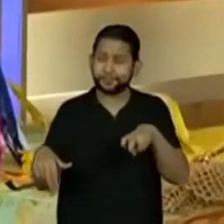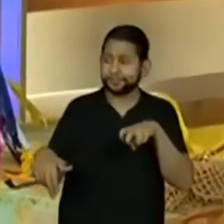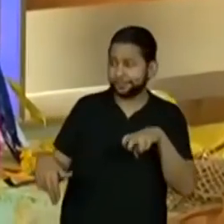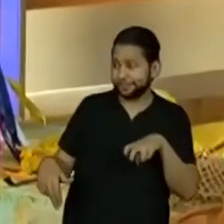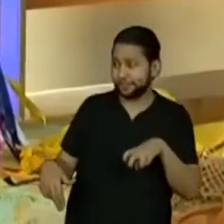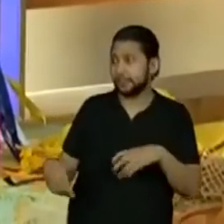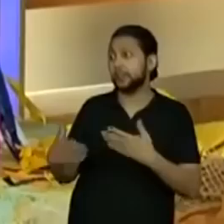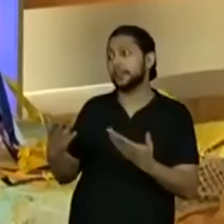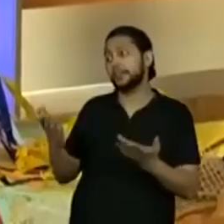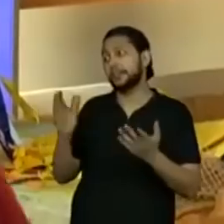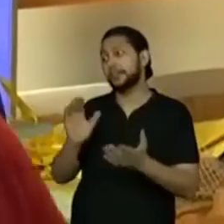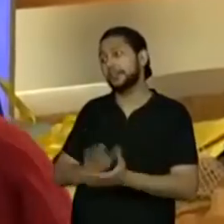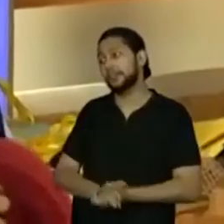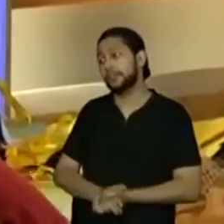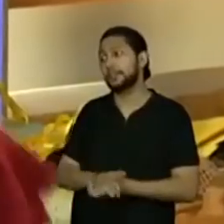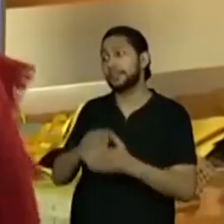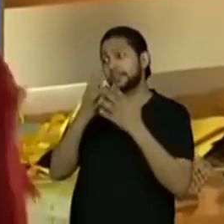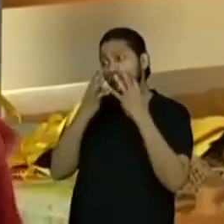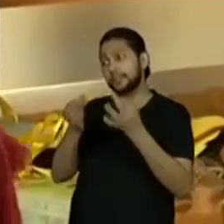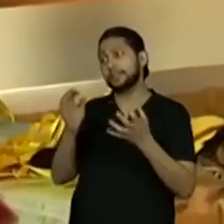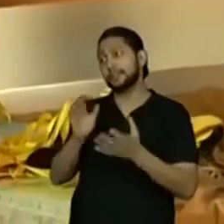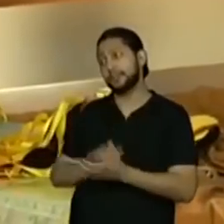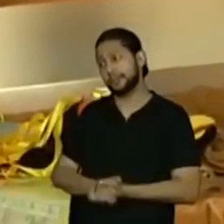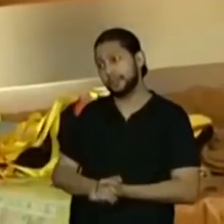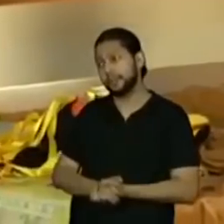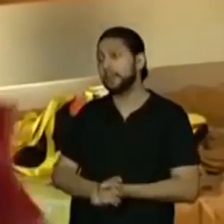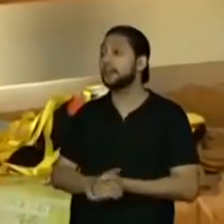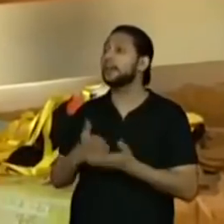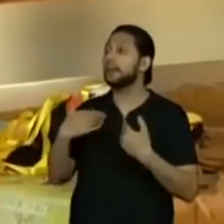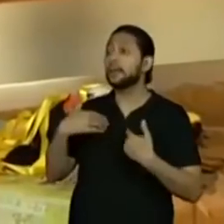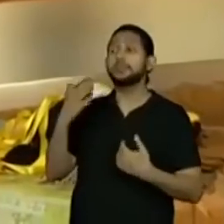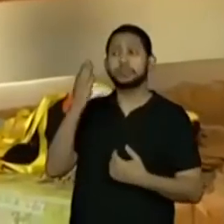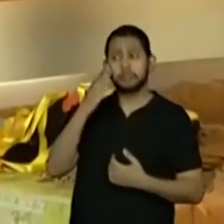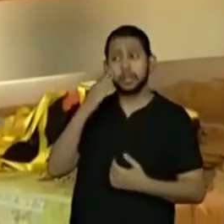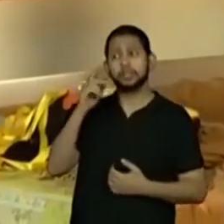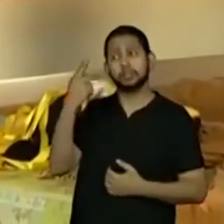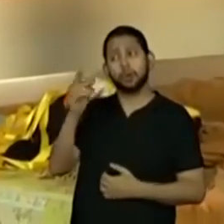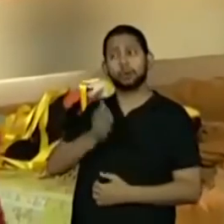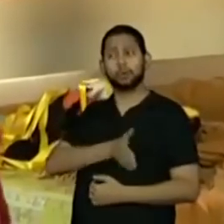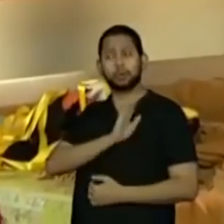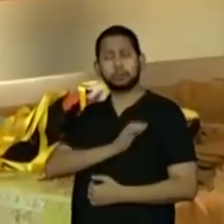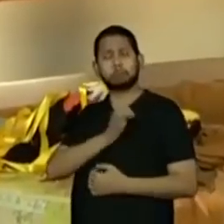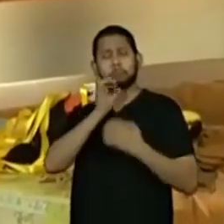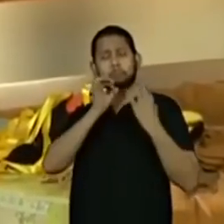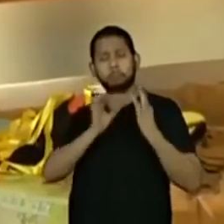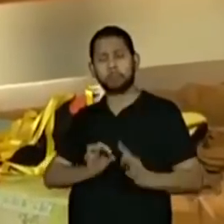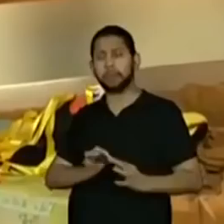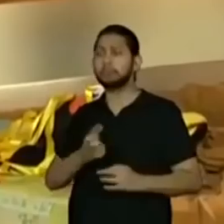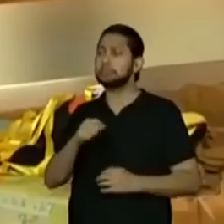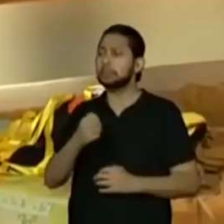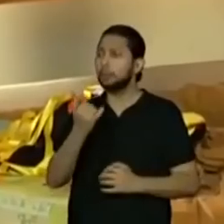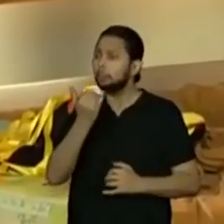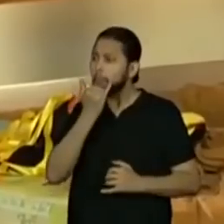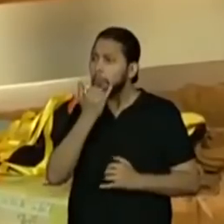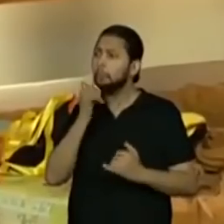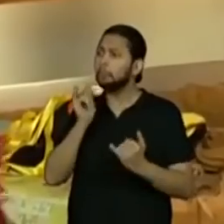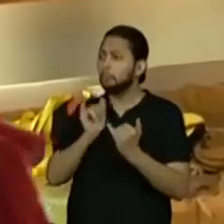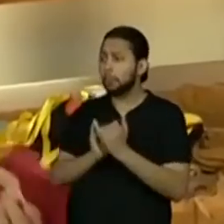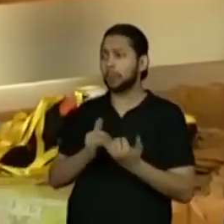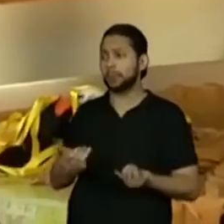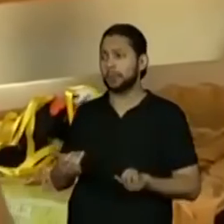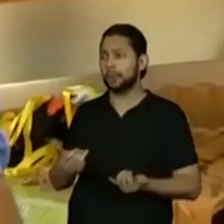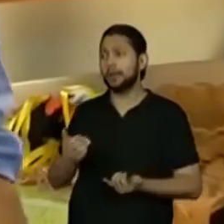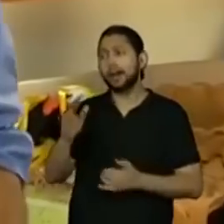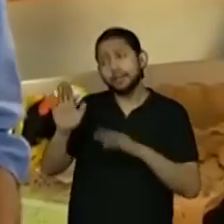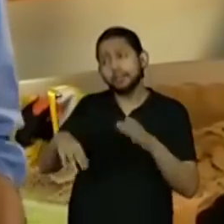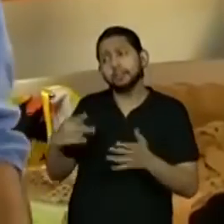você também não presta muita atenção no que eu falo, mas eu sei que você tem um bom coração e a gente tem que perdoar os erros. Afinal de contas,